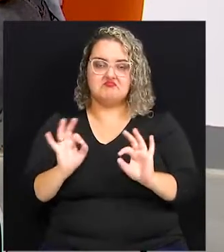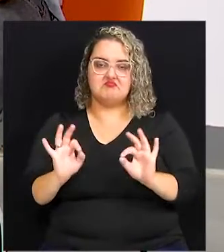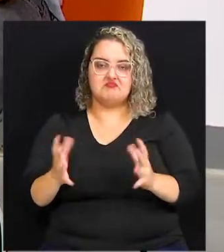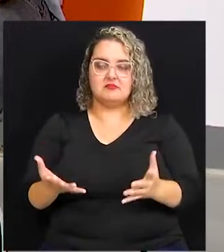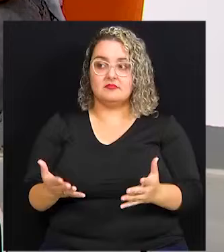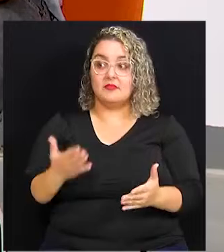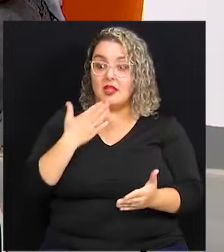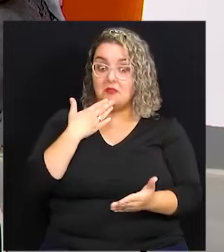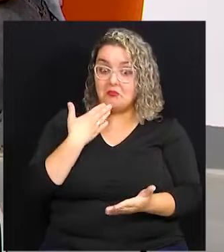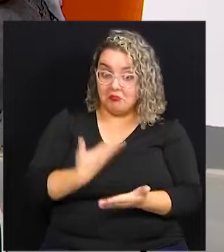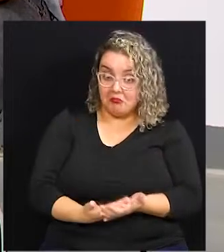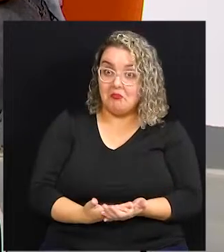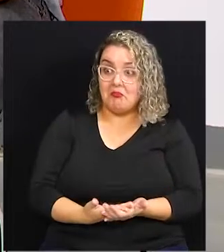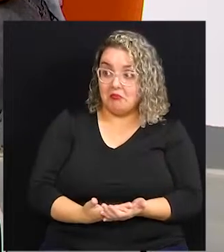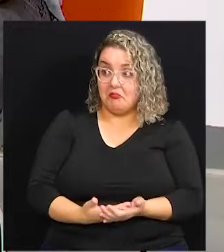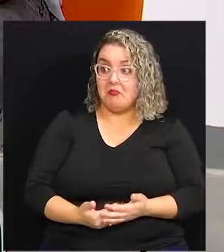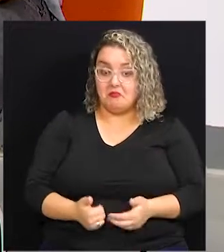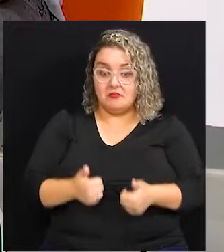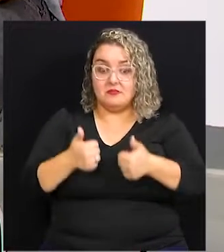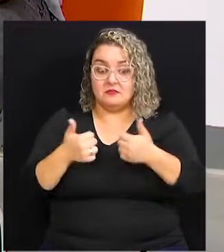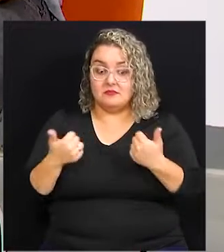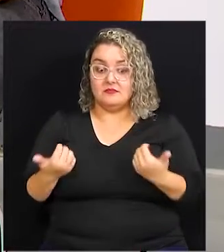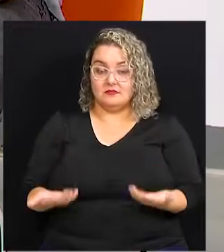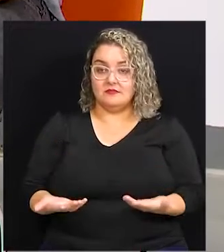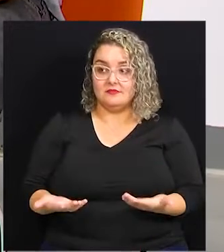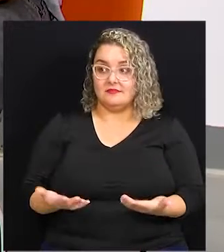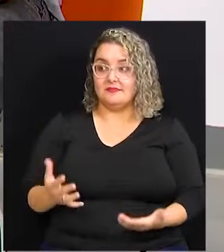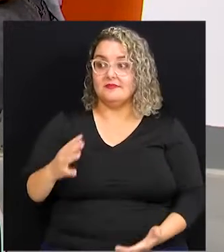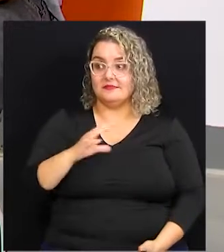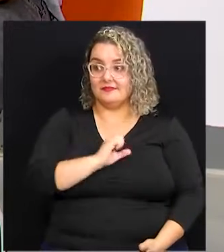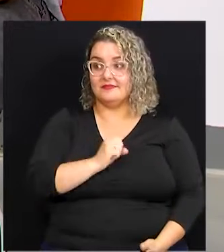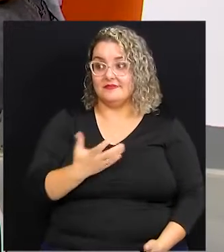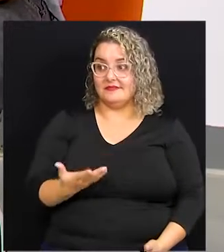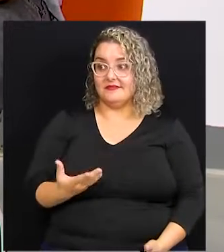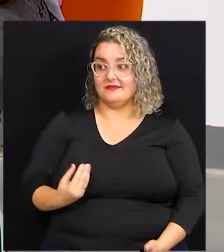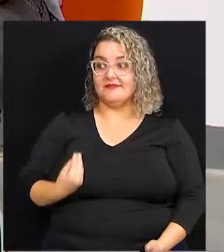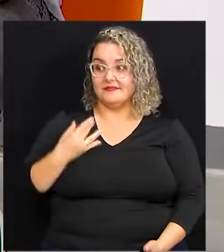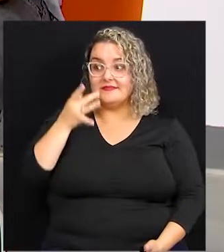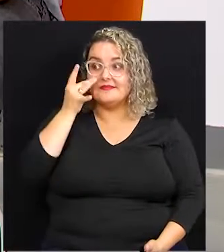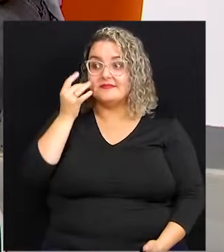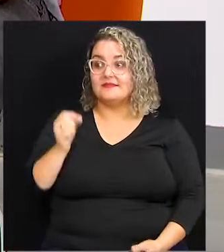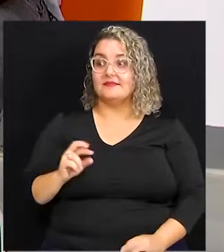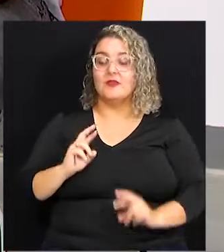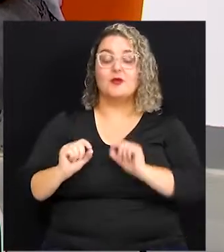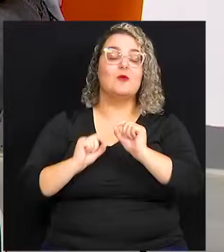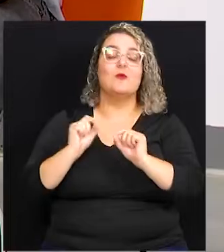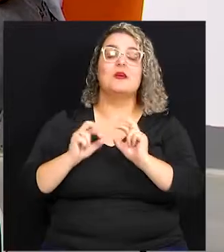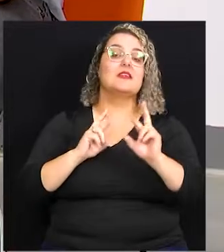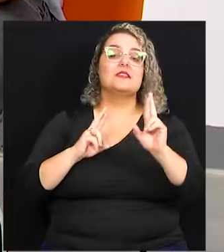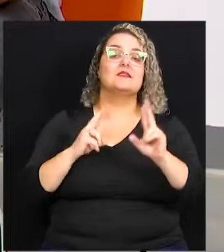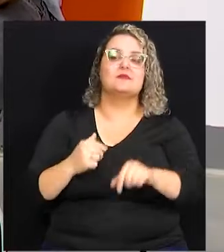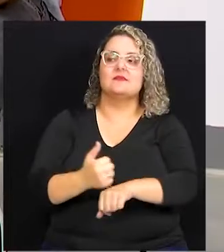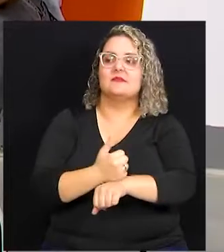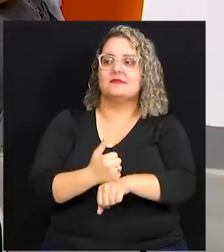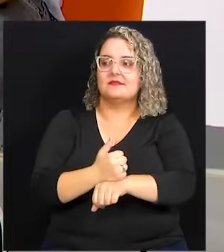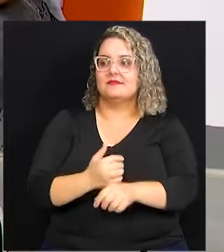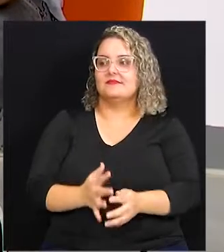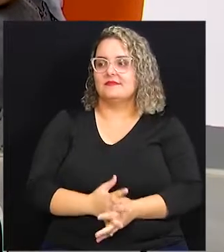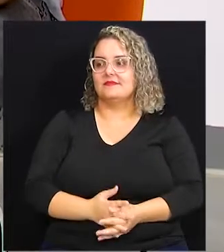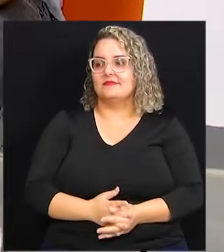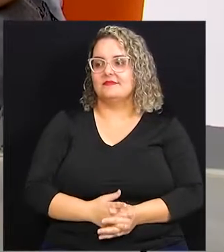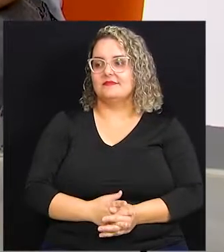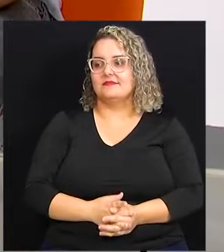coisa e me surpreendi muito positivamente e estou gostando muito de estar aqui. O que você espera assim para a sua